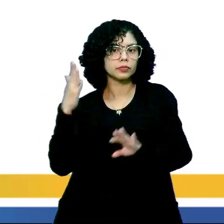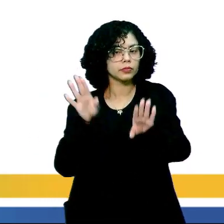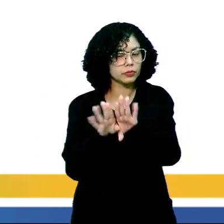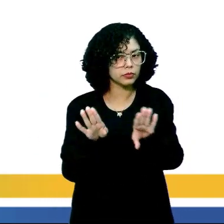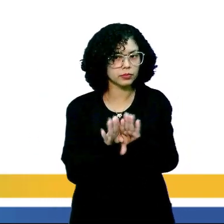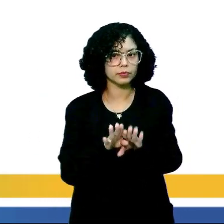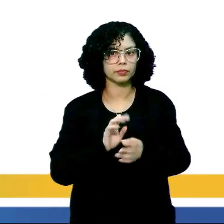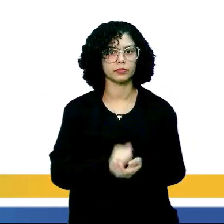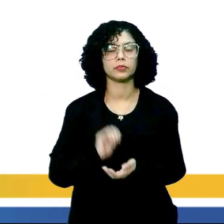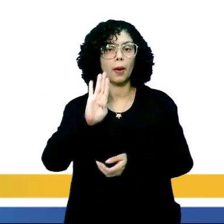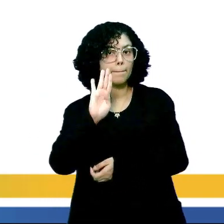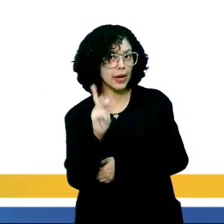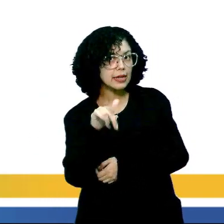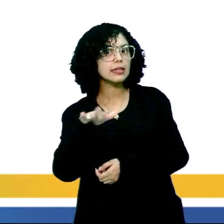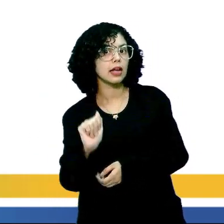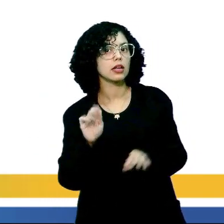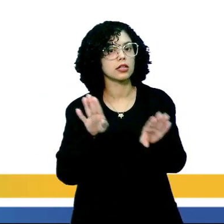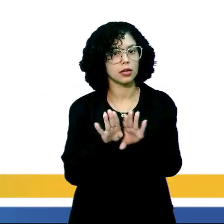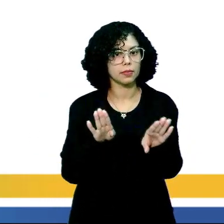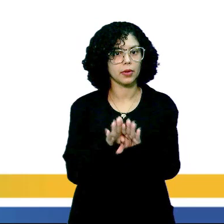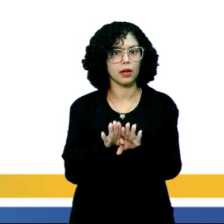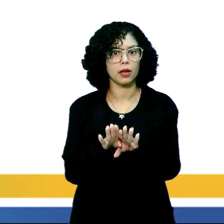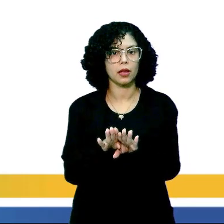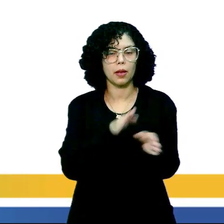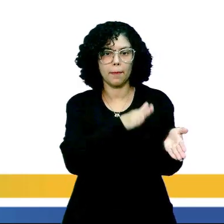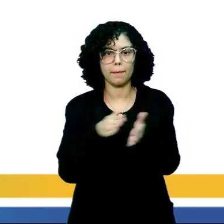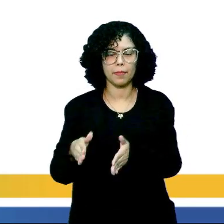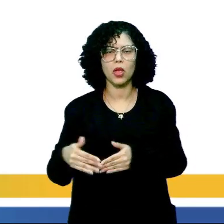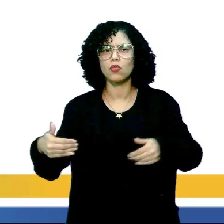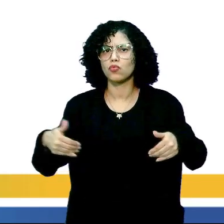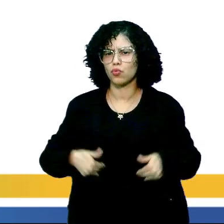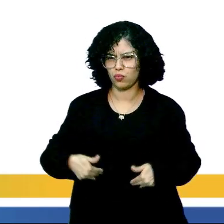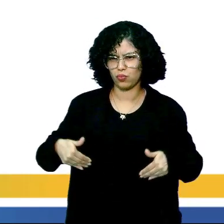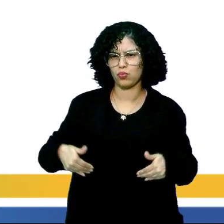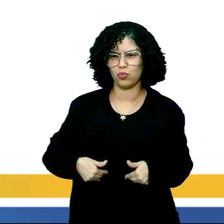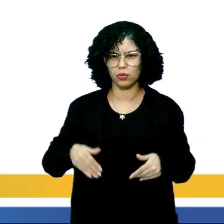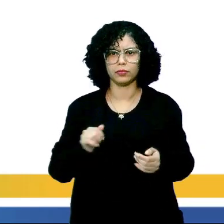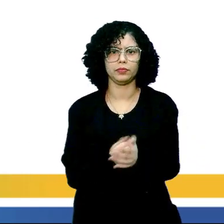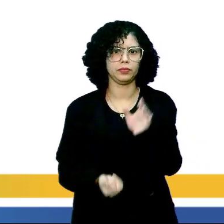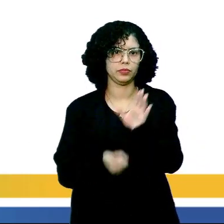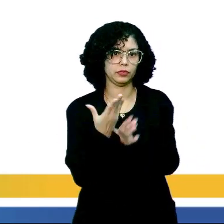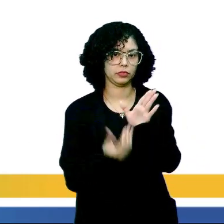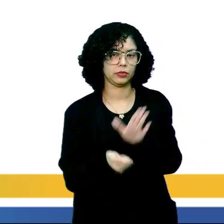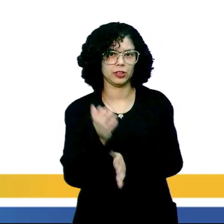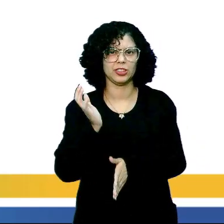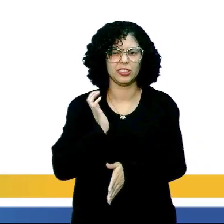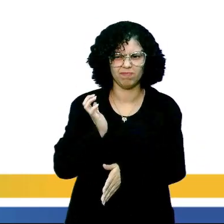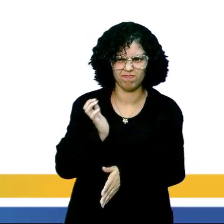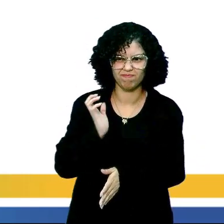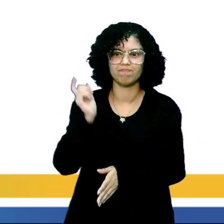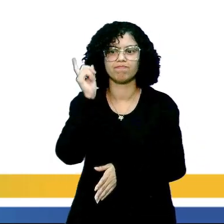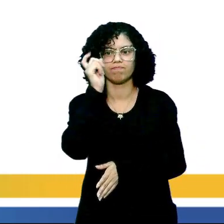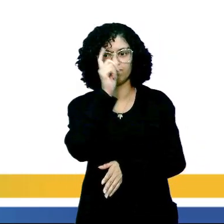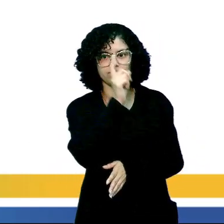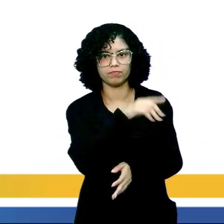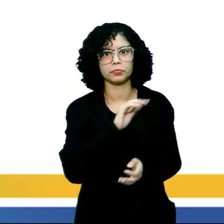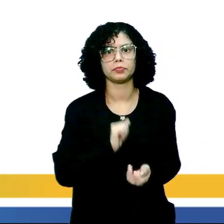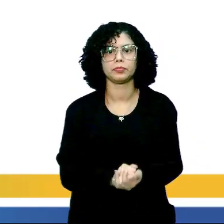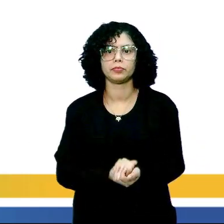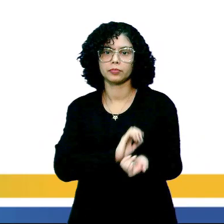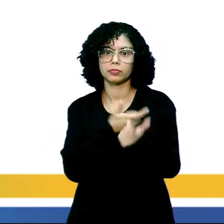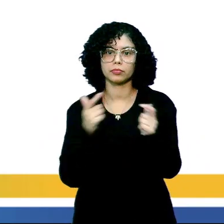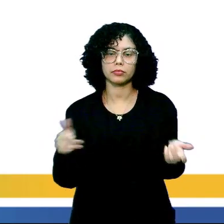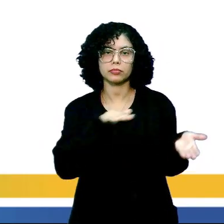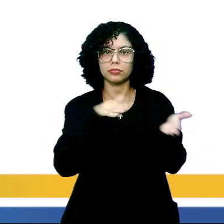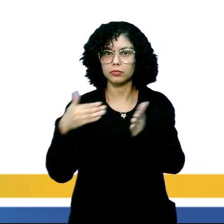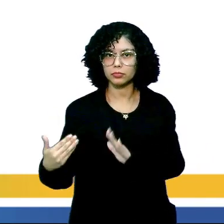Acontecia que a Bahia também estava passando por uma situação de fome, né? Os produtos eram muito caros e a maior